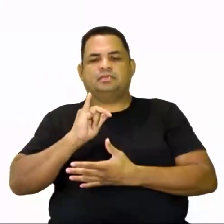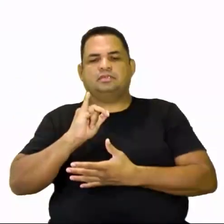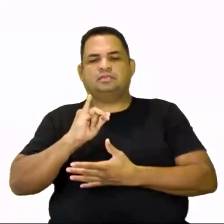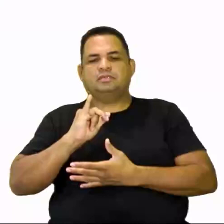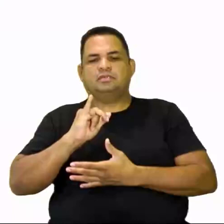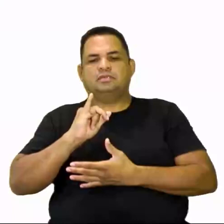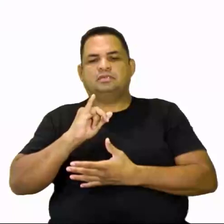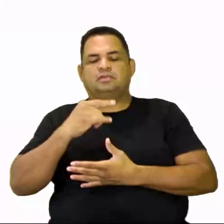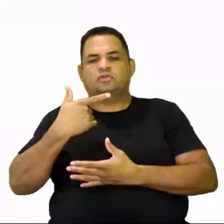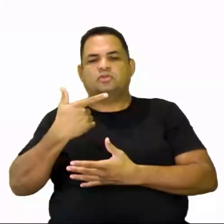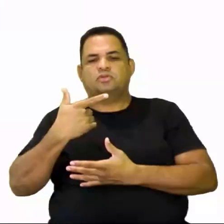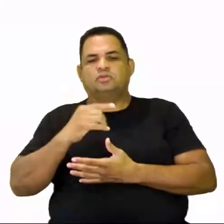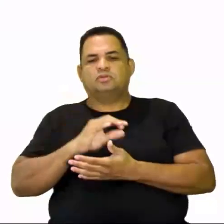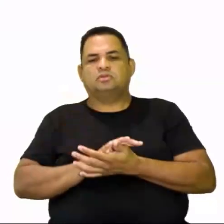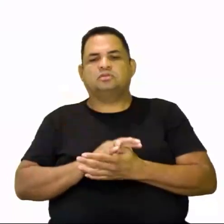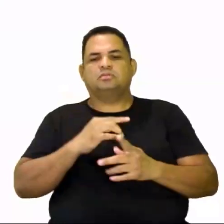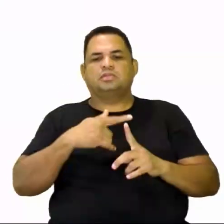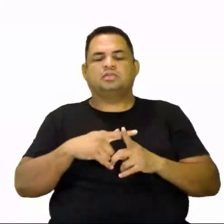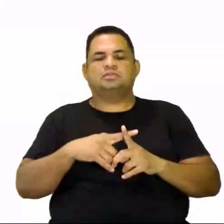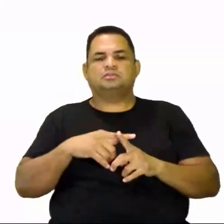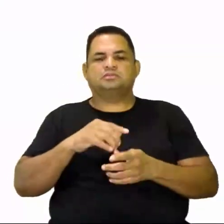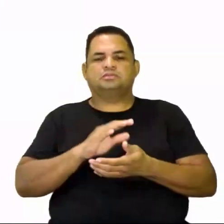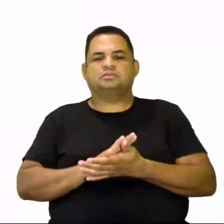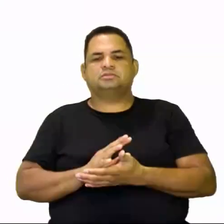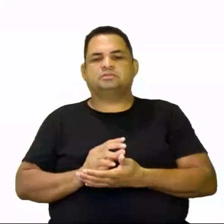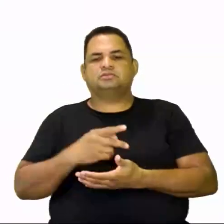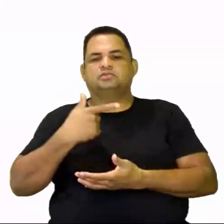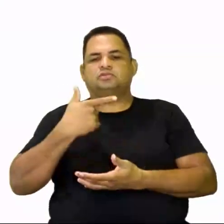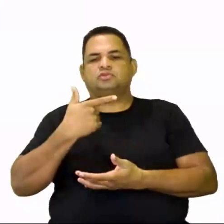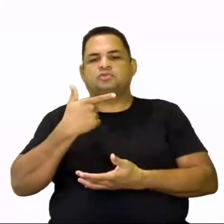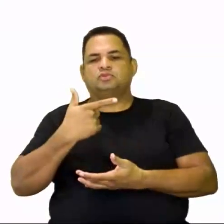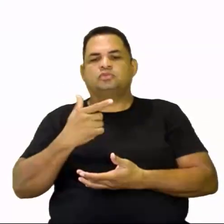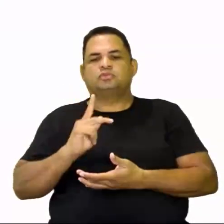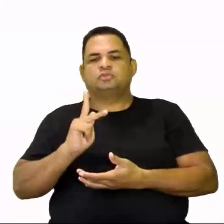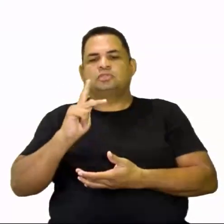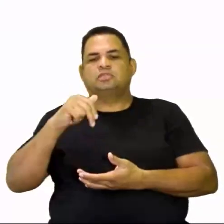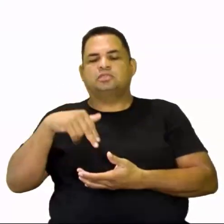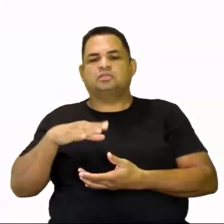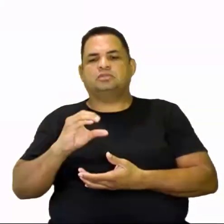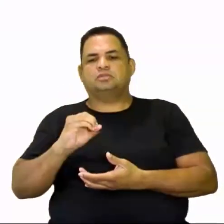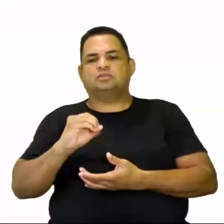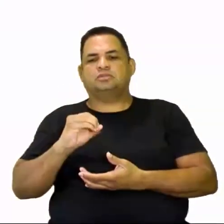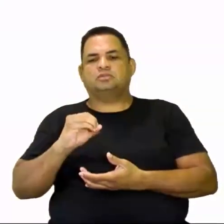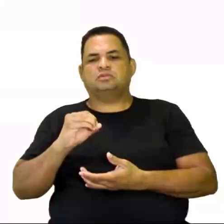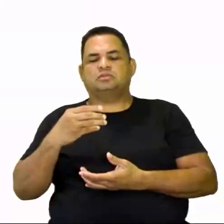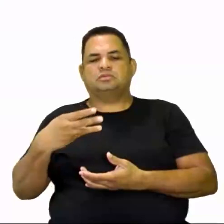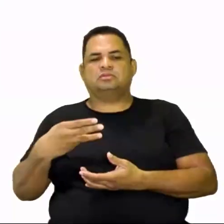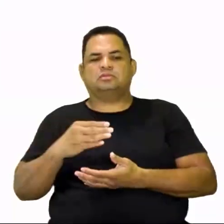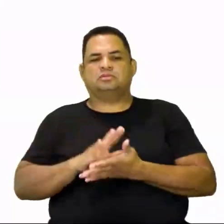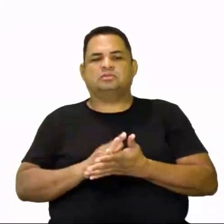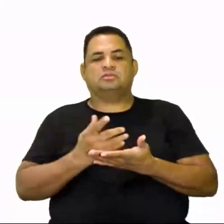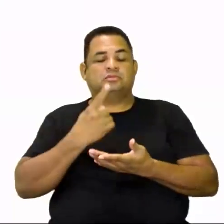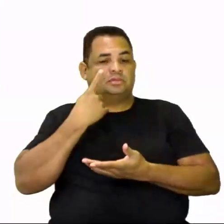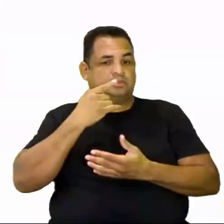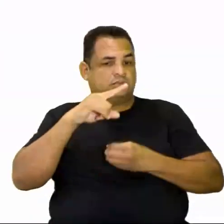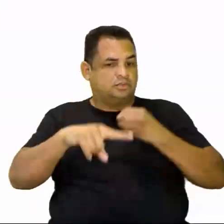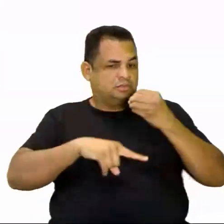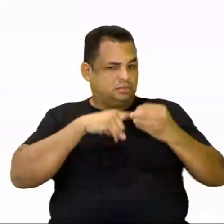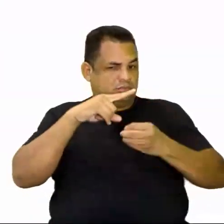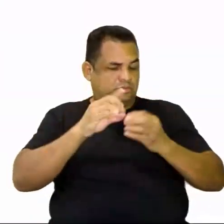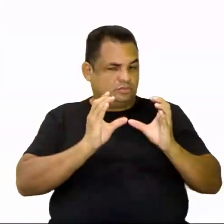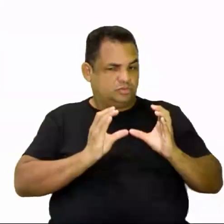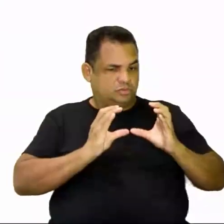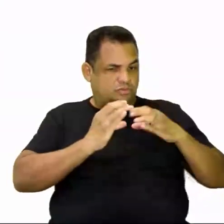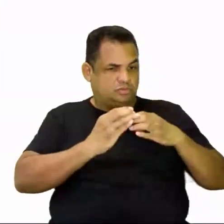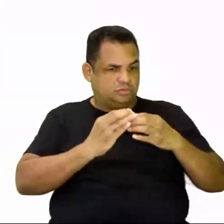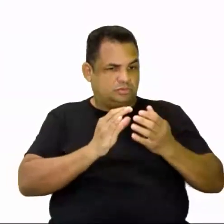chumbo, e o nitrato de potássio. Veja que os átomos e grupos de átomos